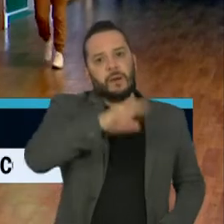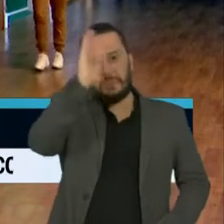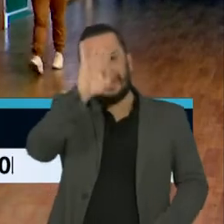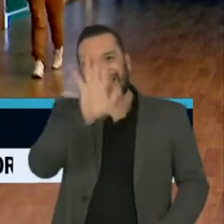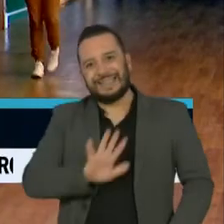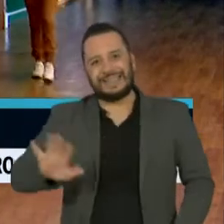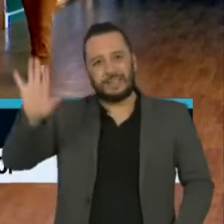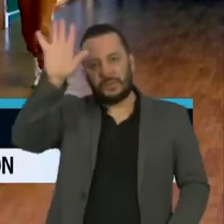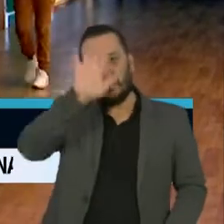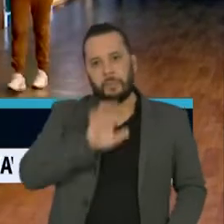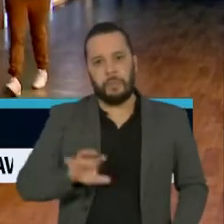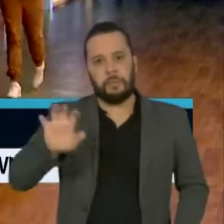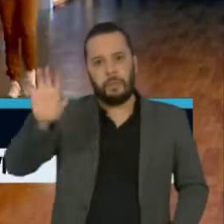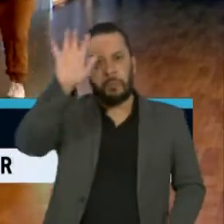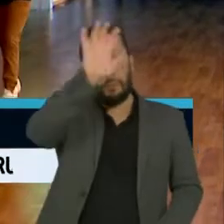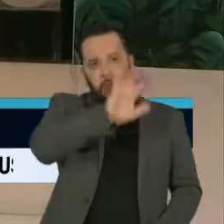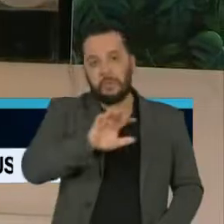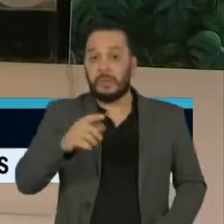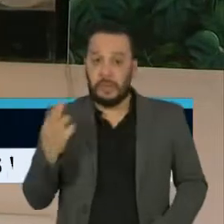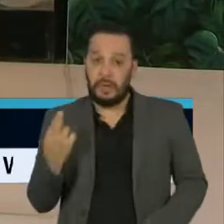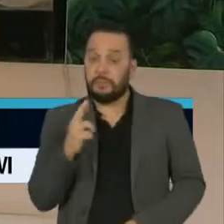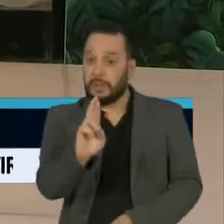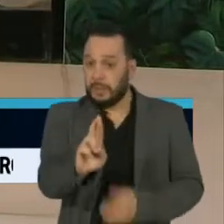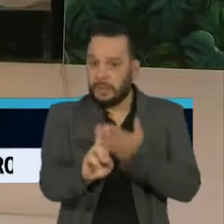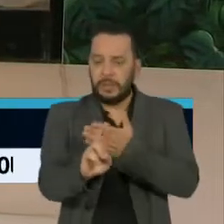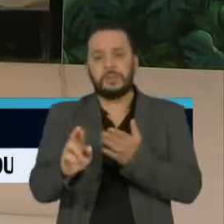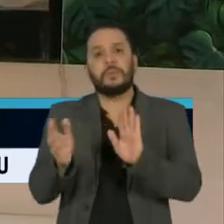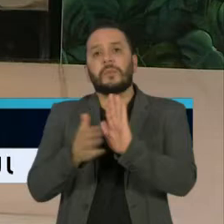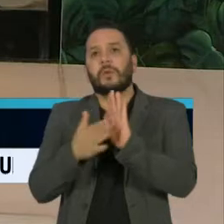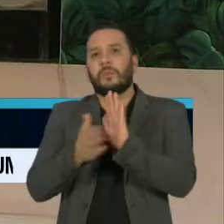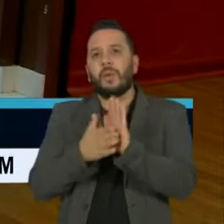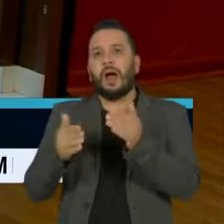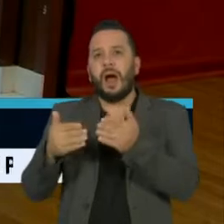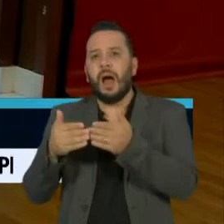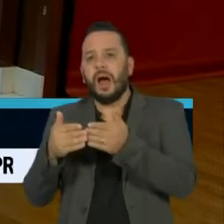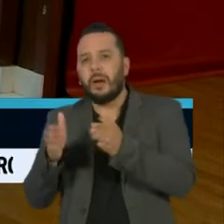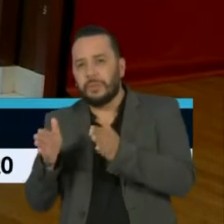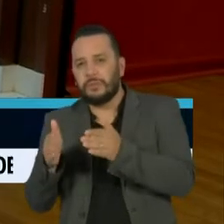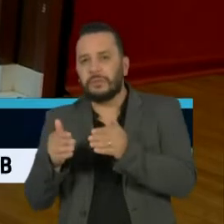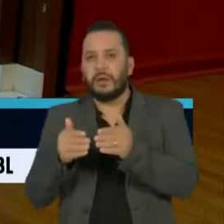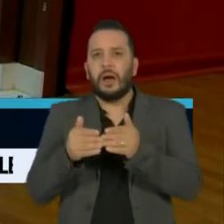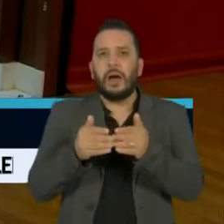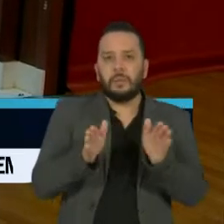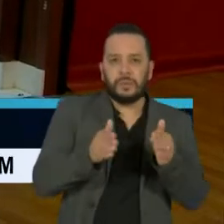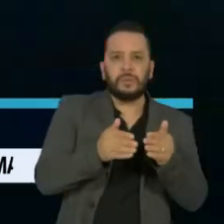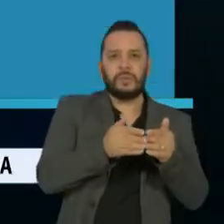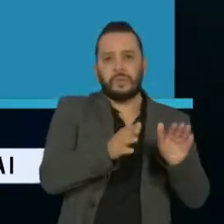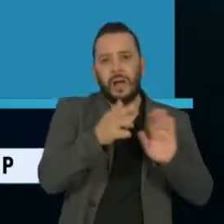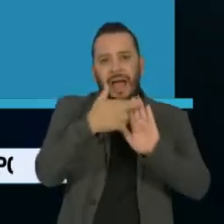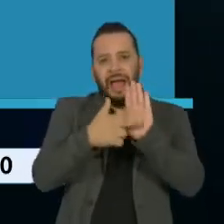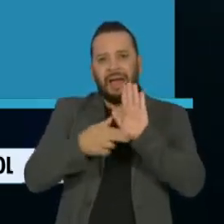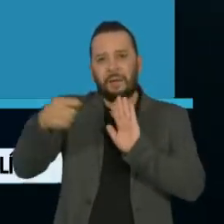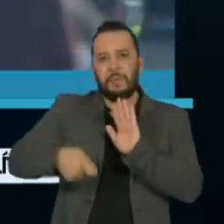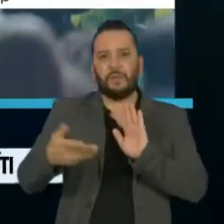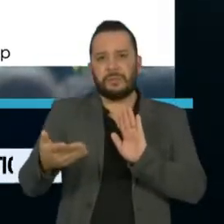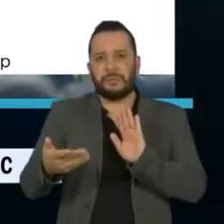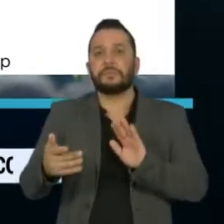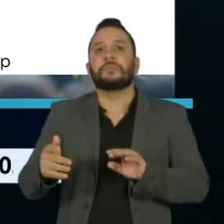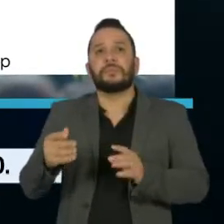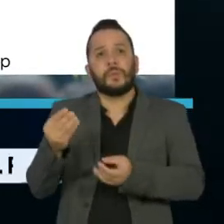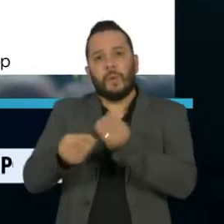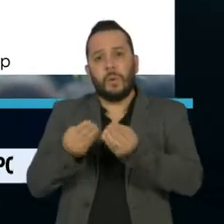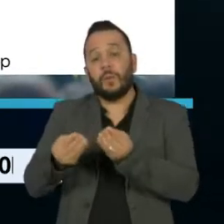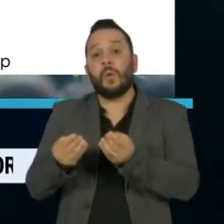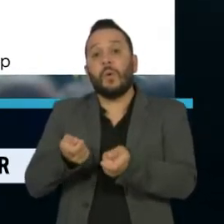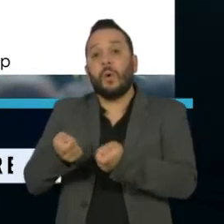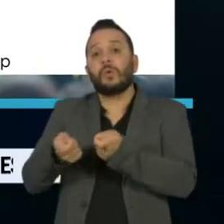Os representantes do setor propõem a reabertura gradual das lojas, com restrições, entre elas, controle